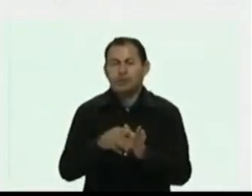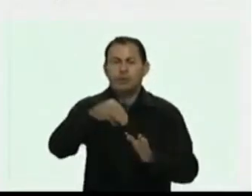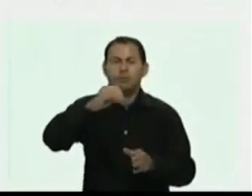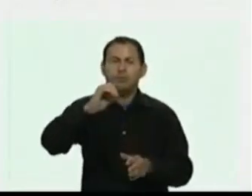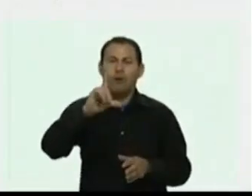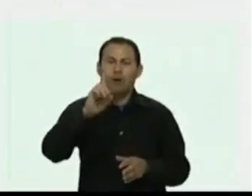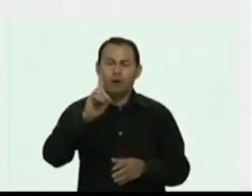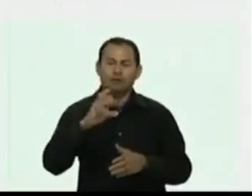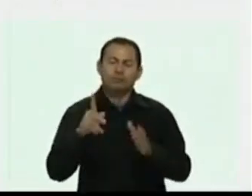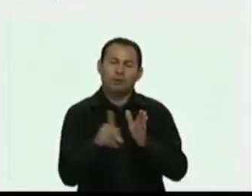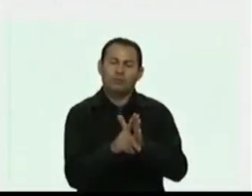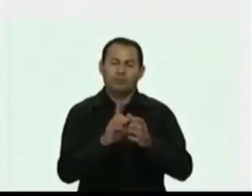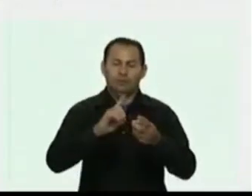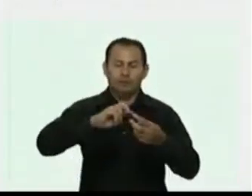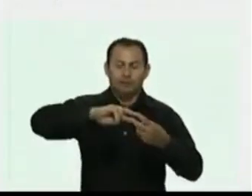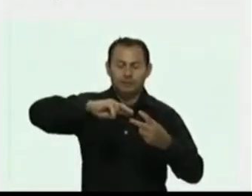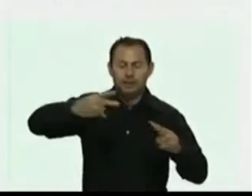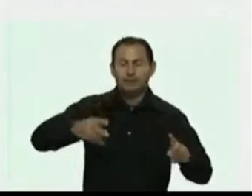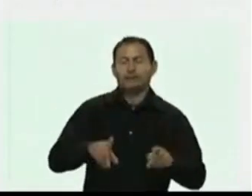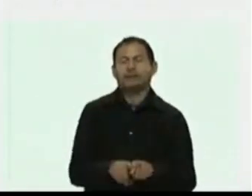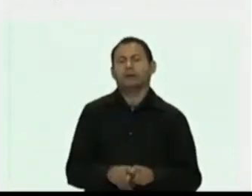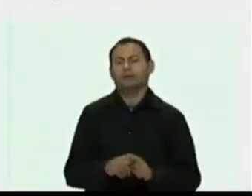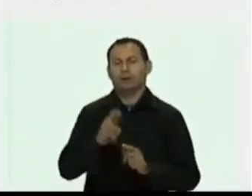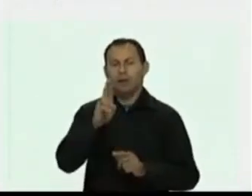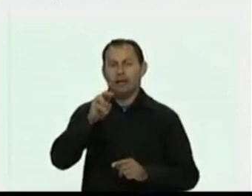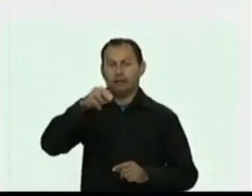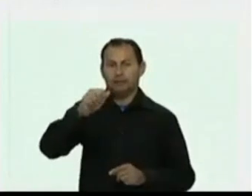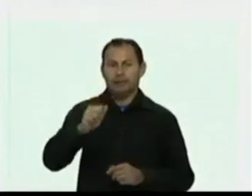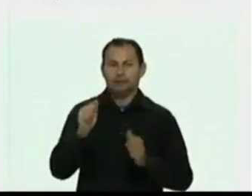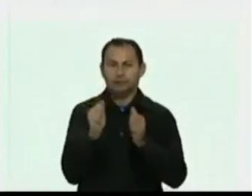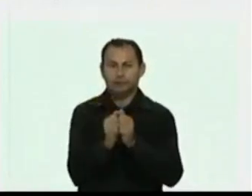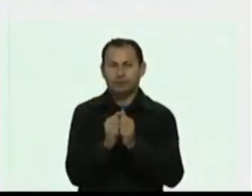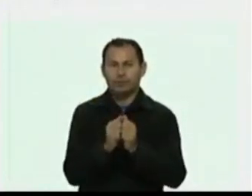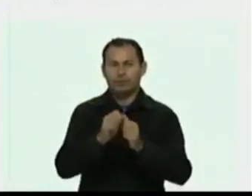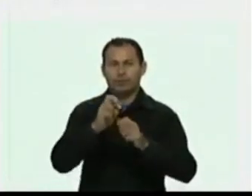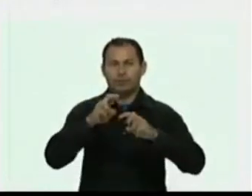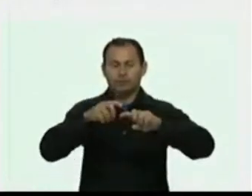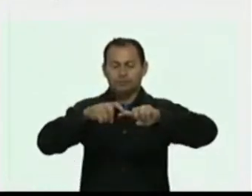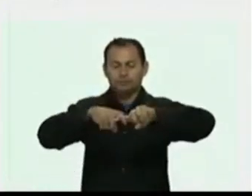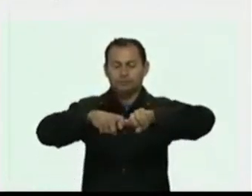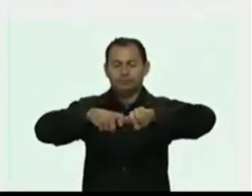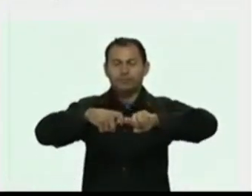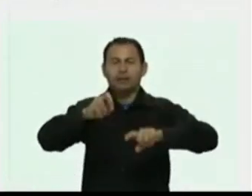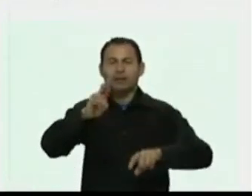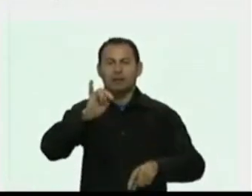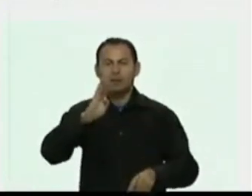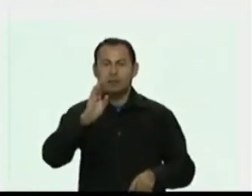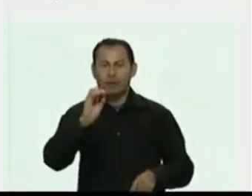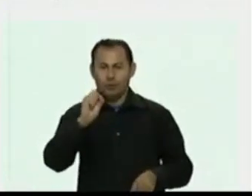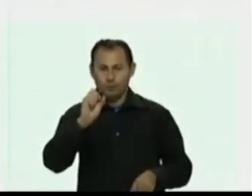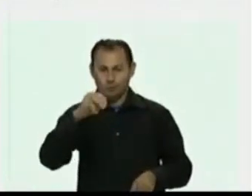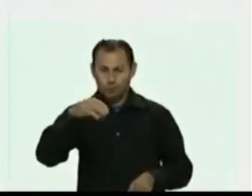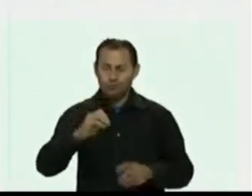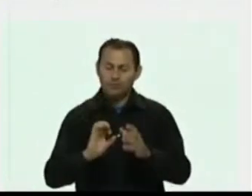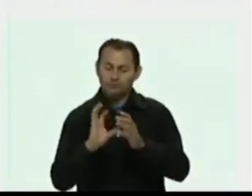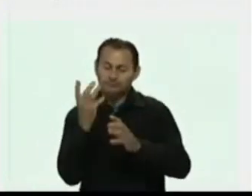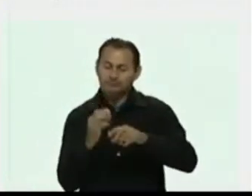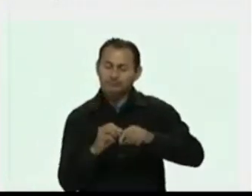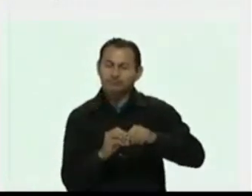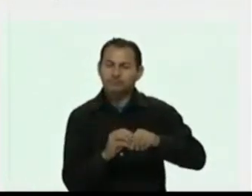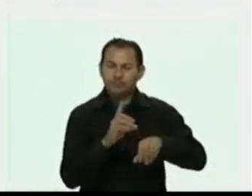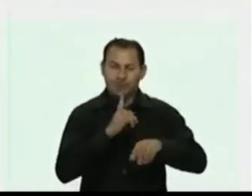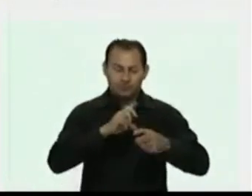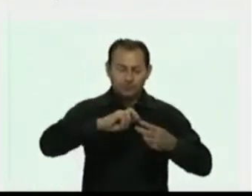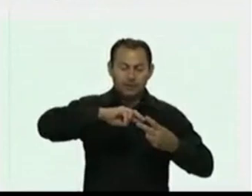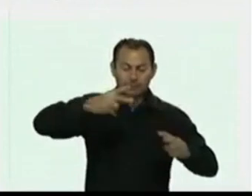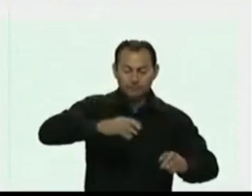Temos o RNA ribossômico, que juntamente com outras proteínas formam os ribossomos, onde vai acontecer a tradução. O RNA transportador,